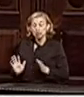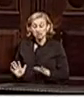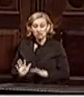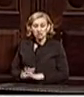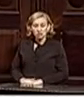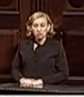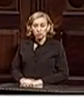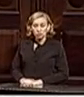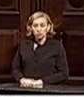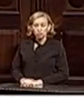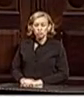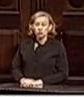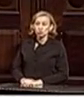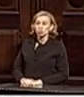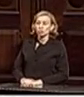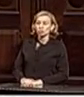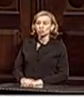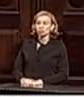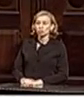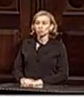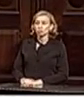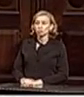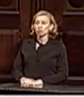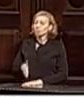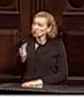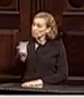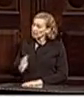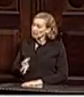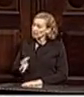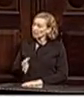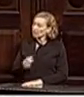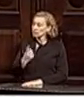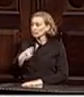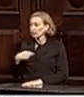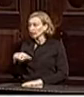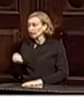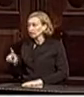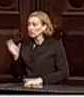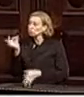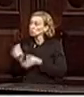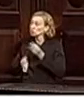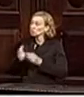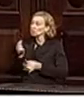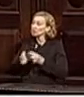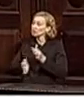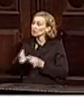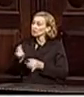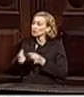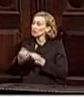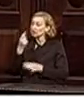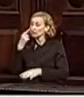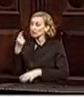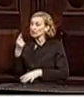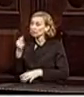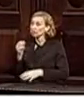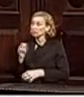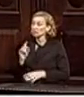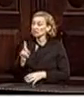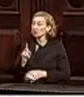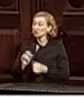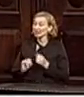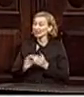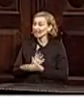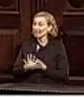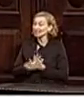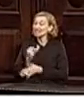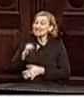encaminhado para o TRF2, mas não o fez. Se não o fez, o faça agora,